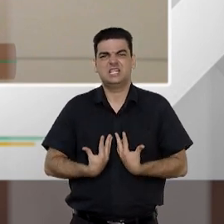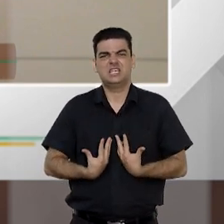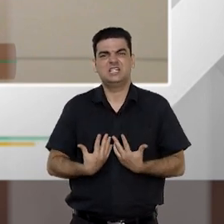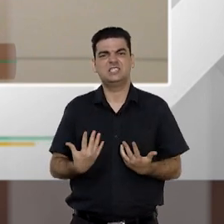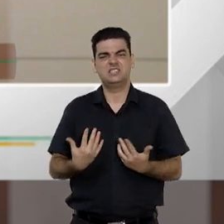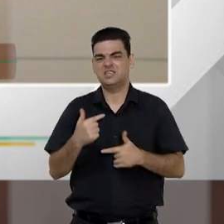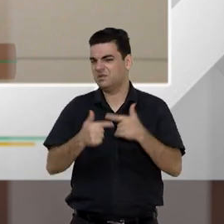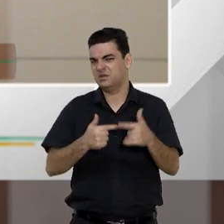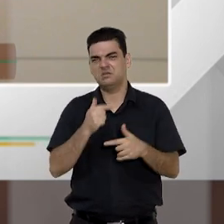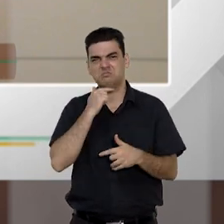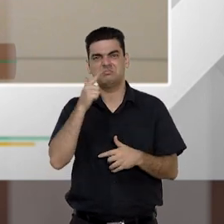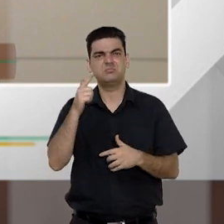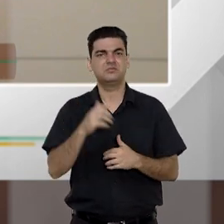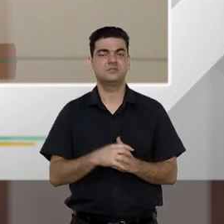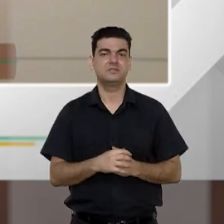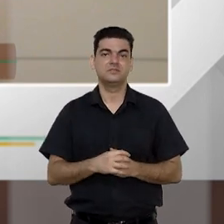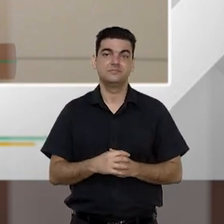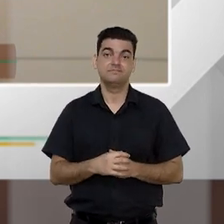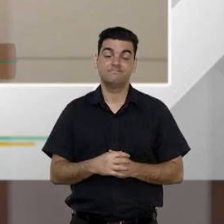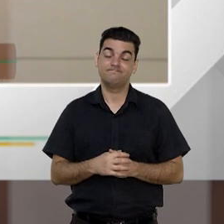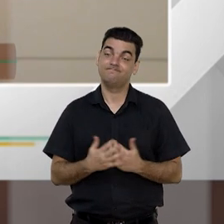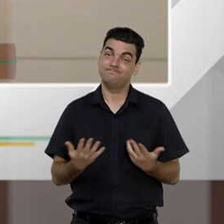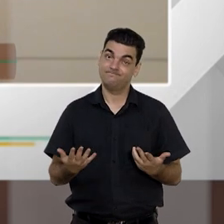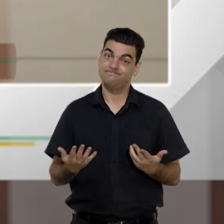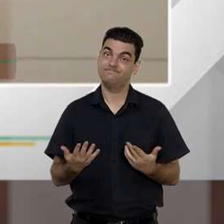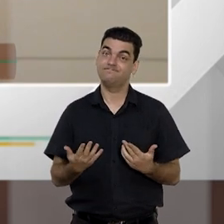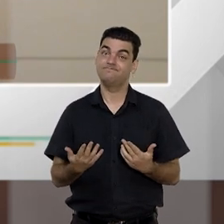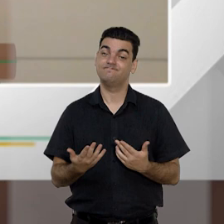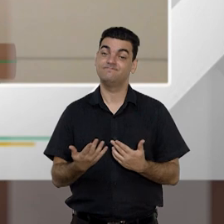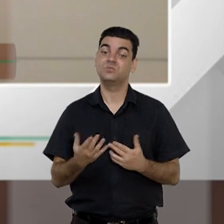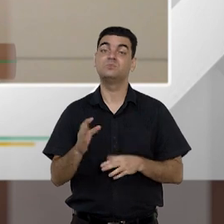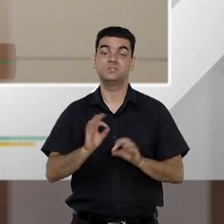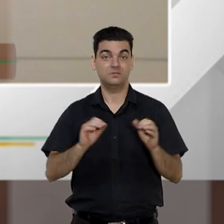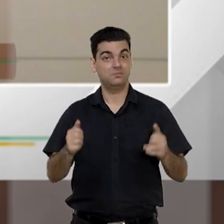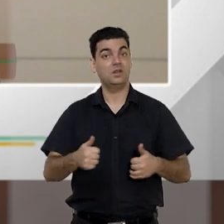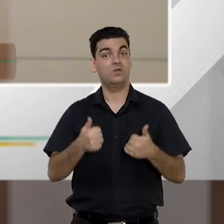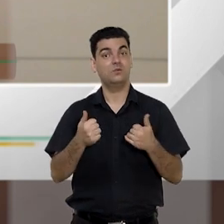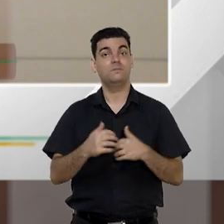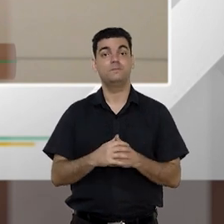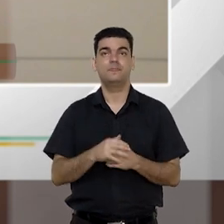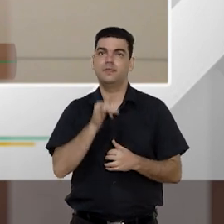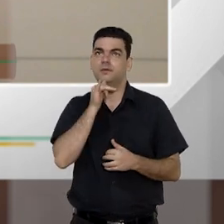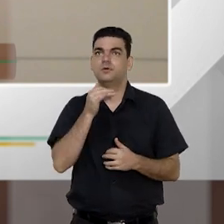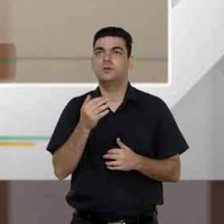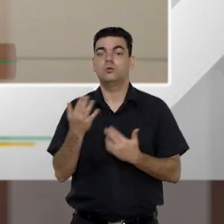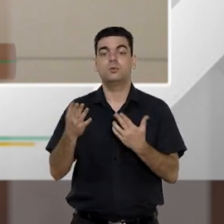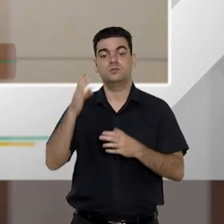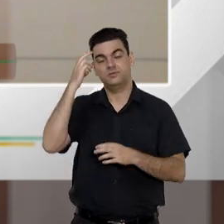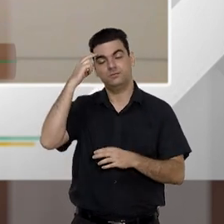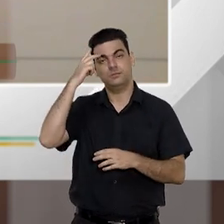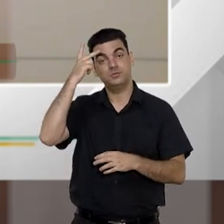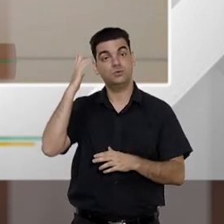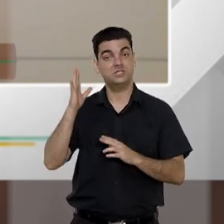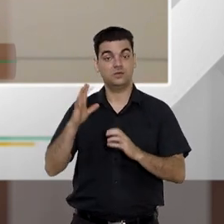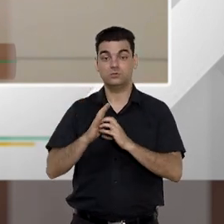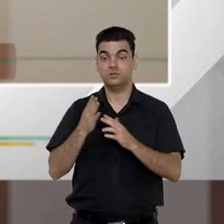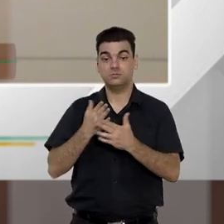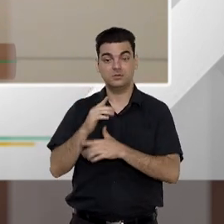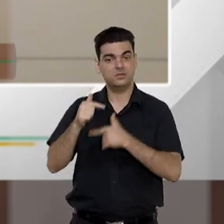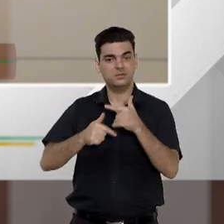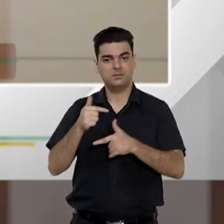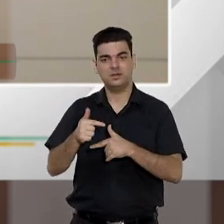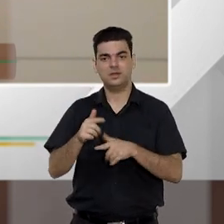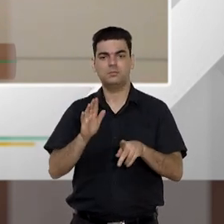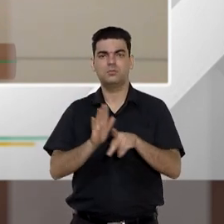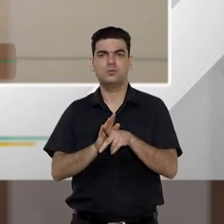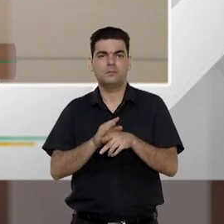até essas funções comissionadas não estão sendo atualizadas há muitos e muitos anos, criando desestímulo, por exemplo, a um servidor